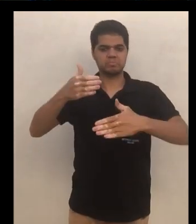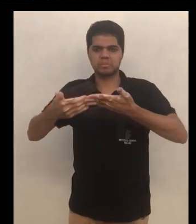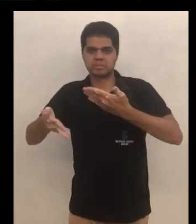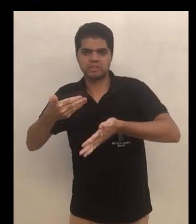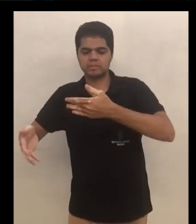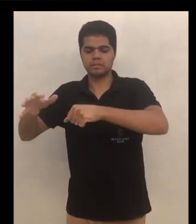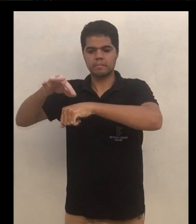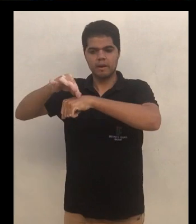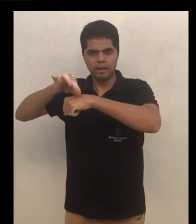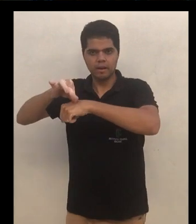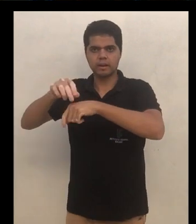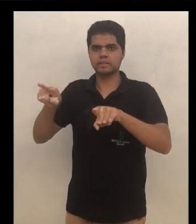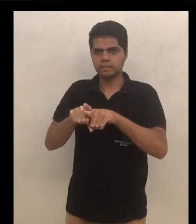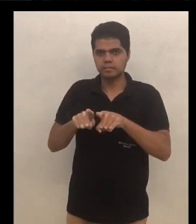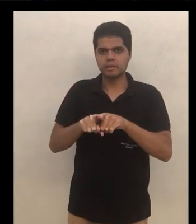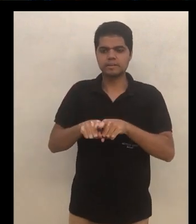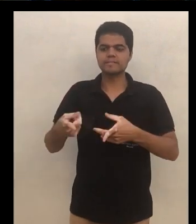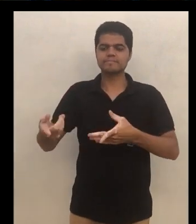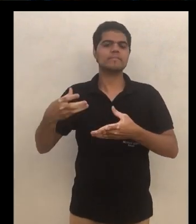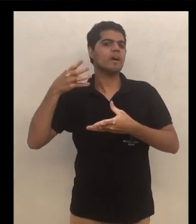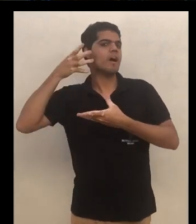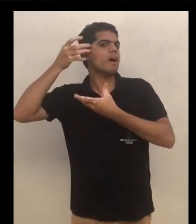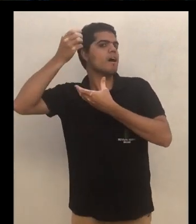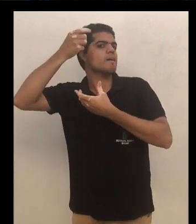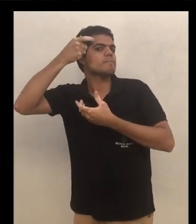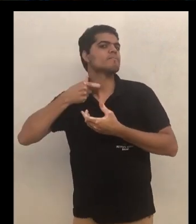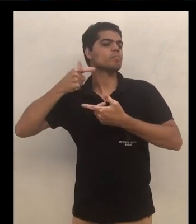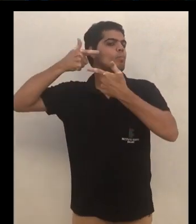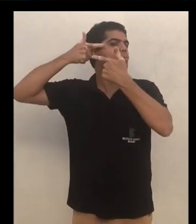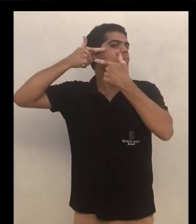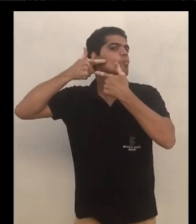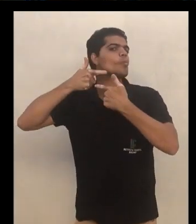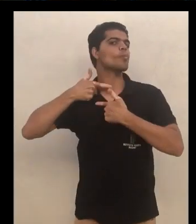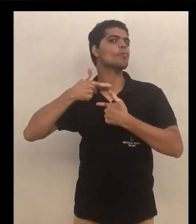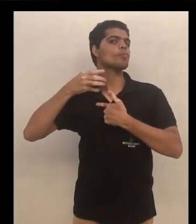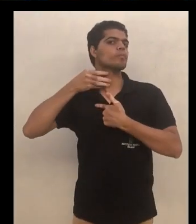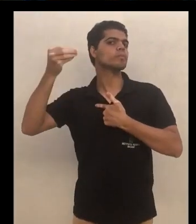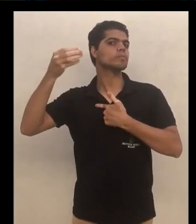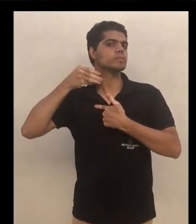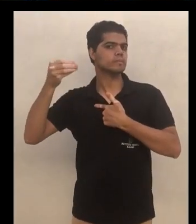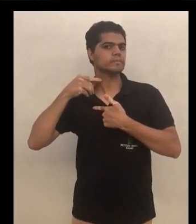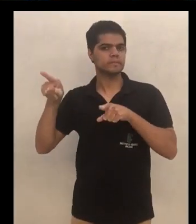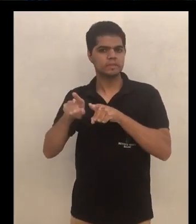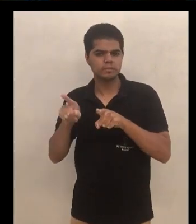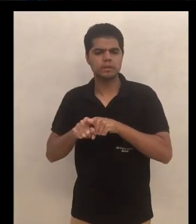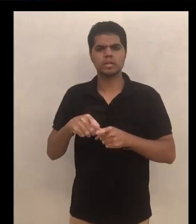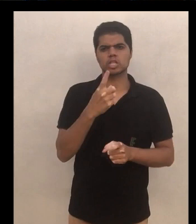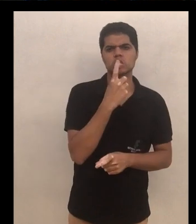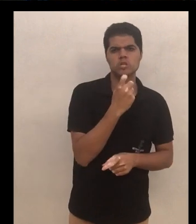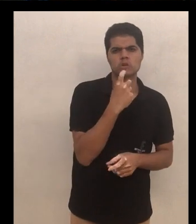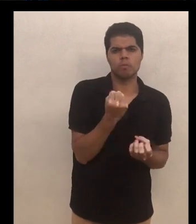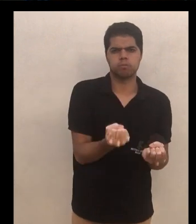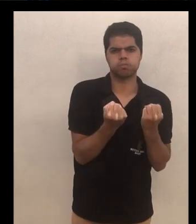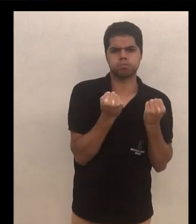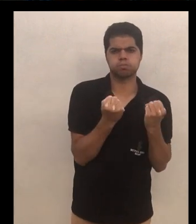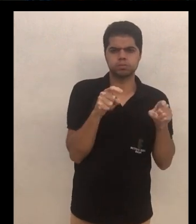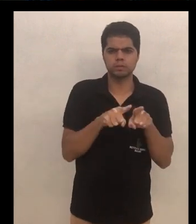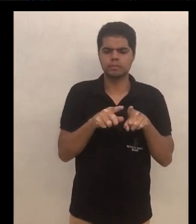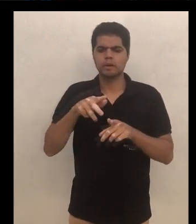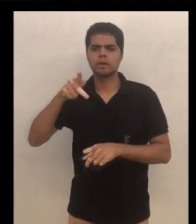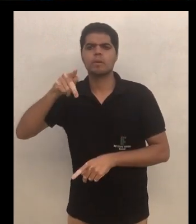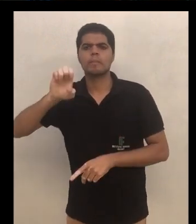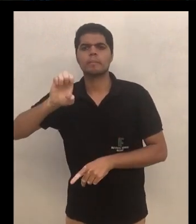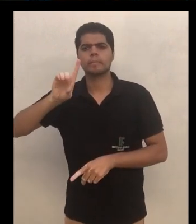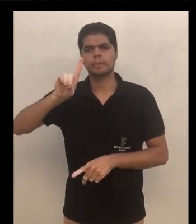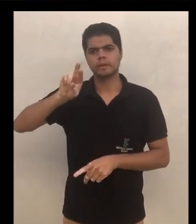para corte, né, a Lambert Rocher, pescoço pelado. Nós temos também o vermelho pesadão, o pedrez. Para a produção